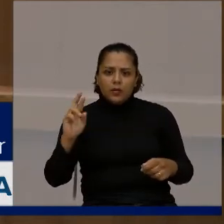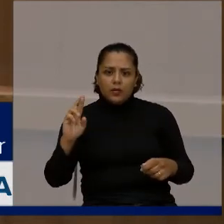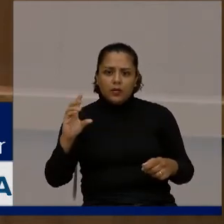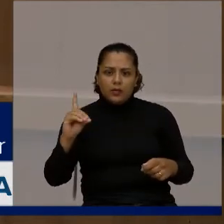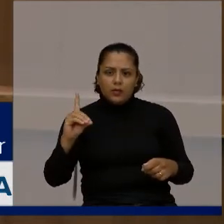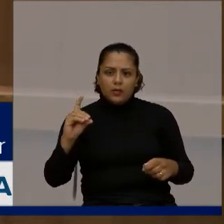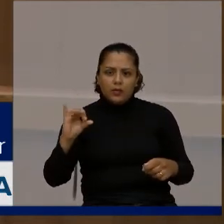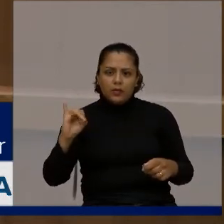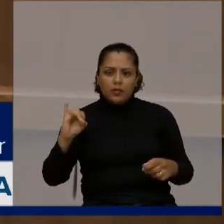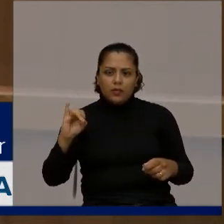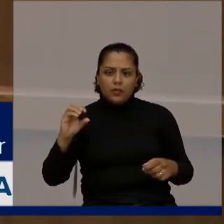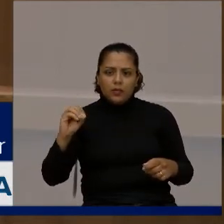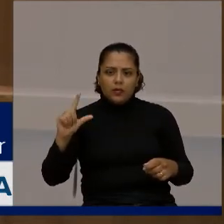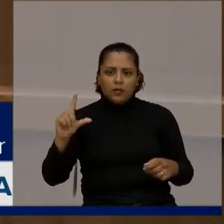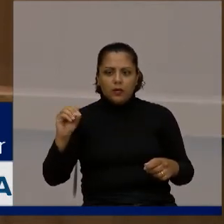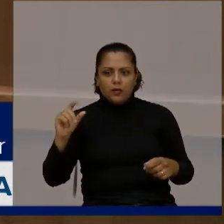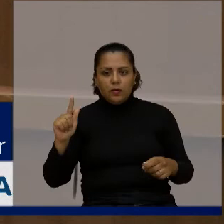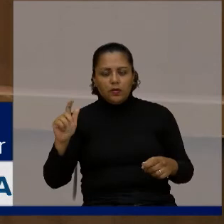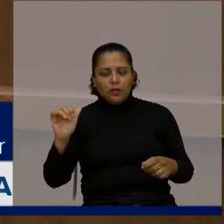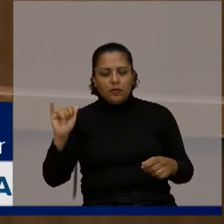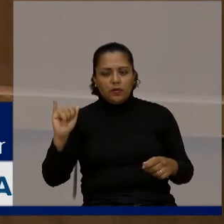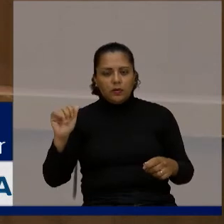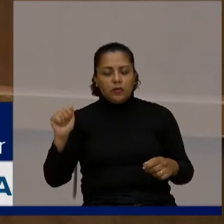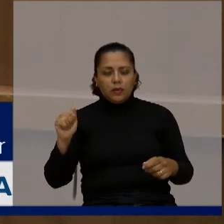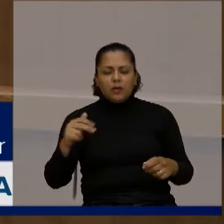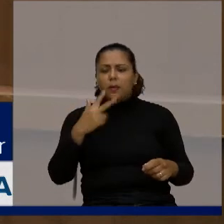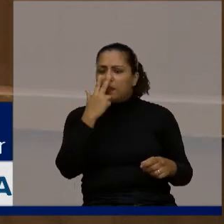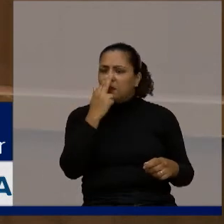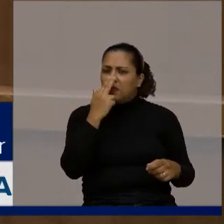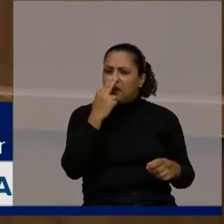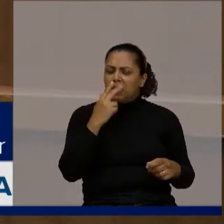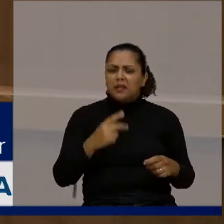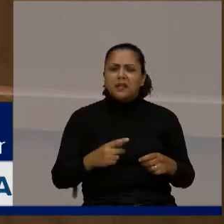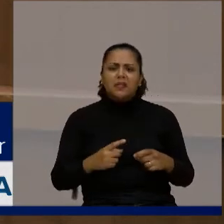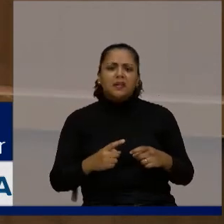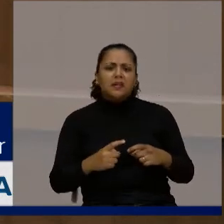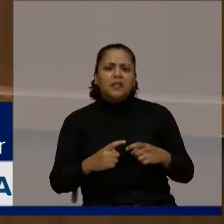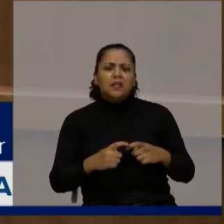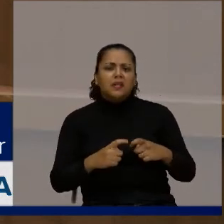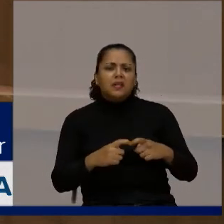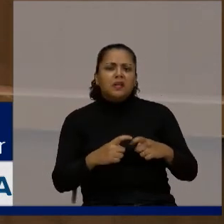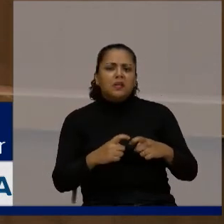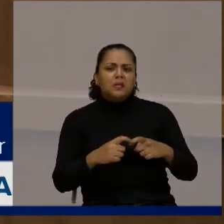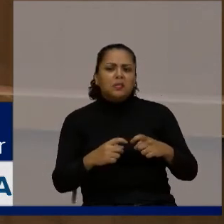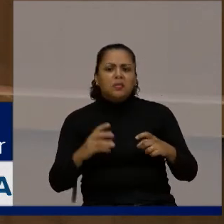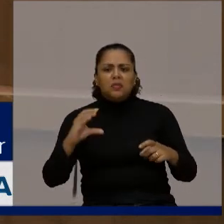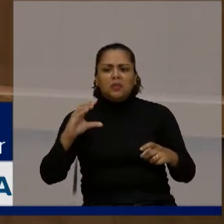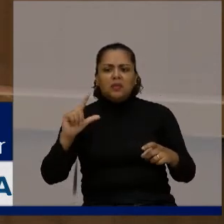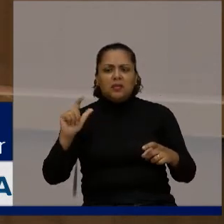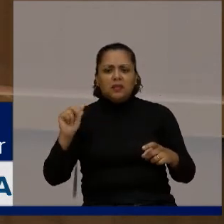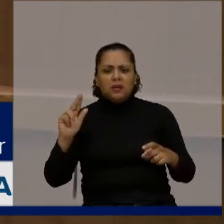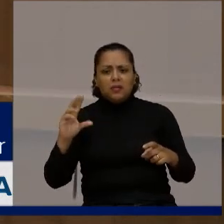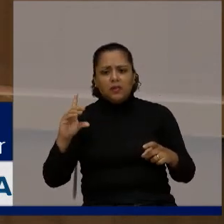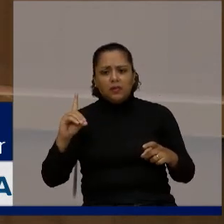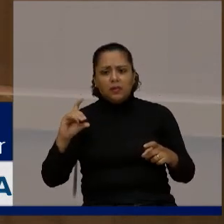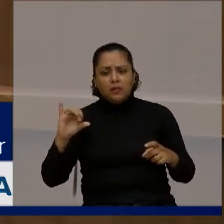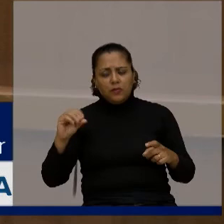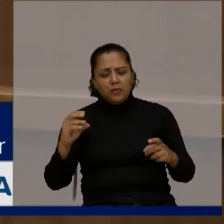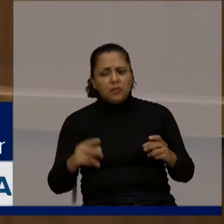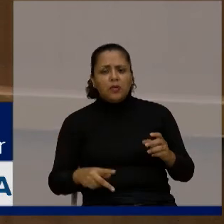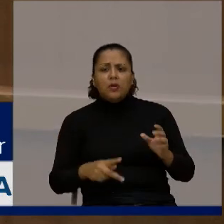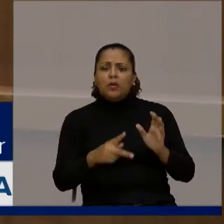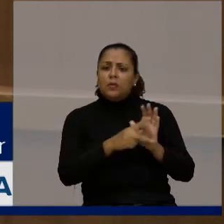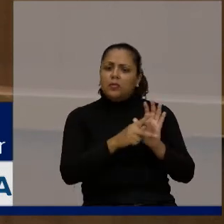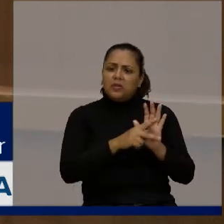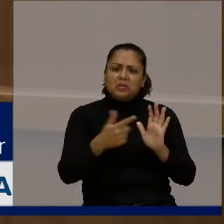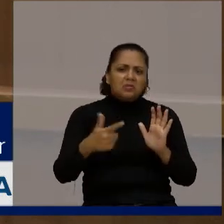que o projeto do Dr. José Cláudio não tem importância em São José dos Campos, então eu gostaria de agradecer ao vereador Renato por esse apoio